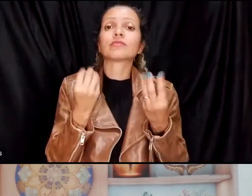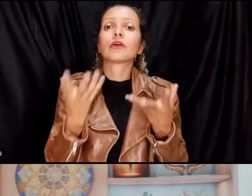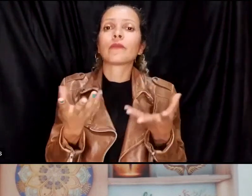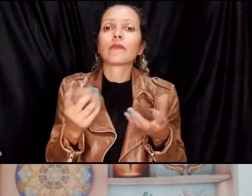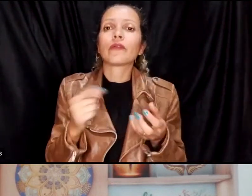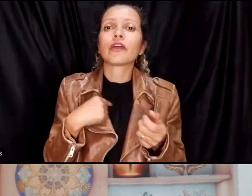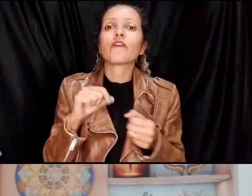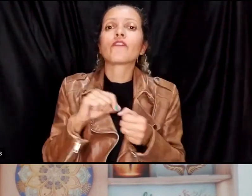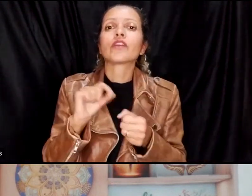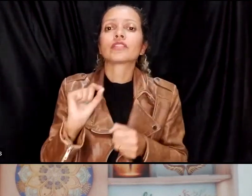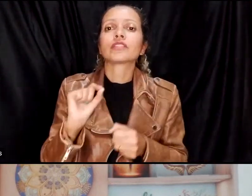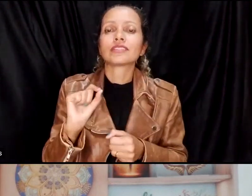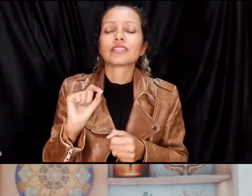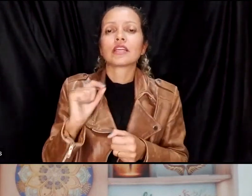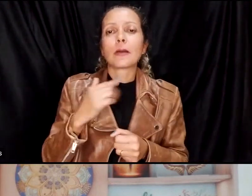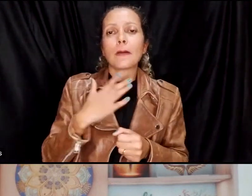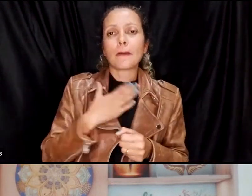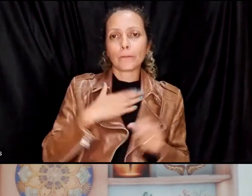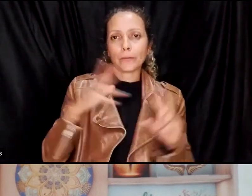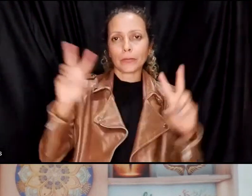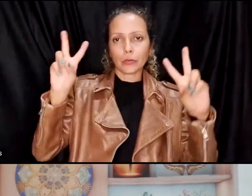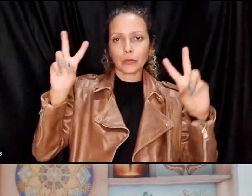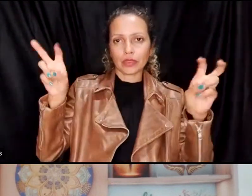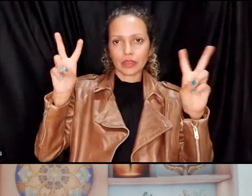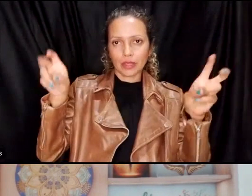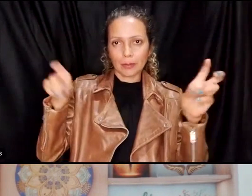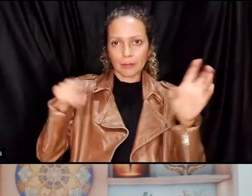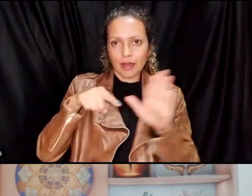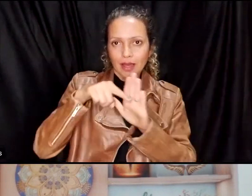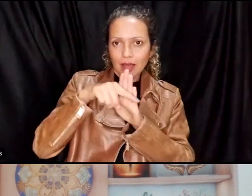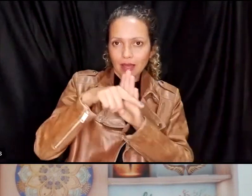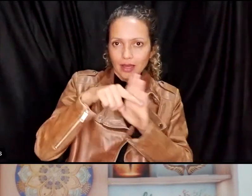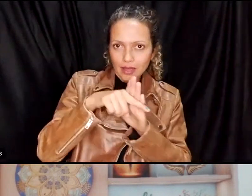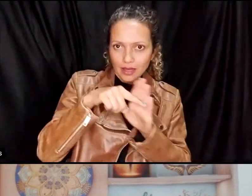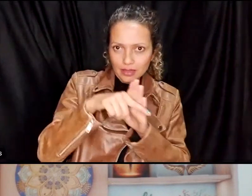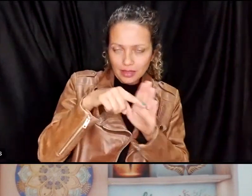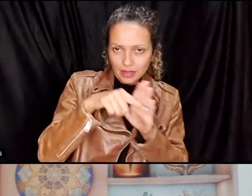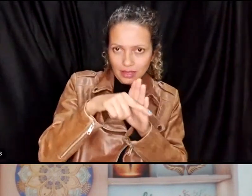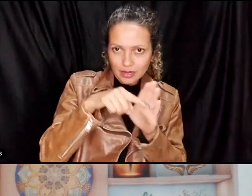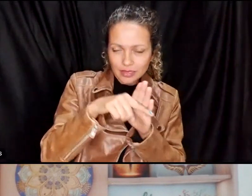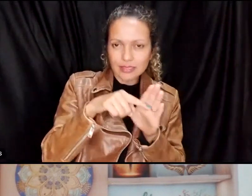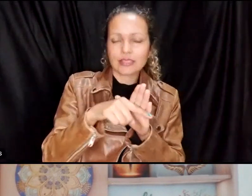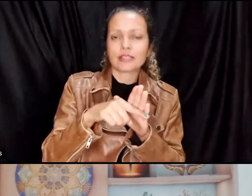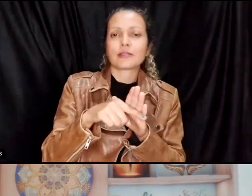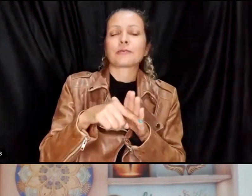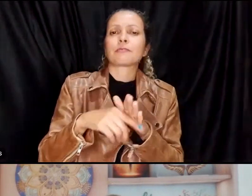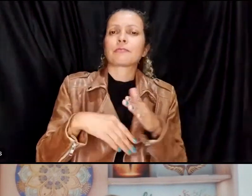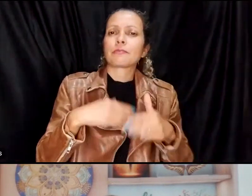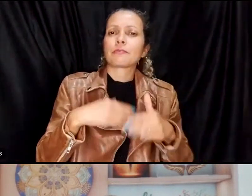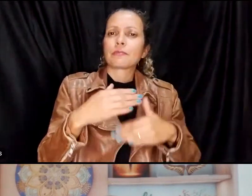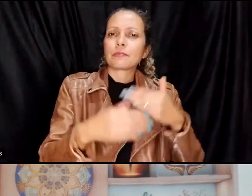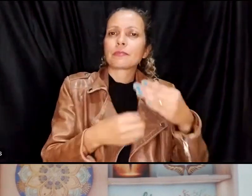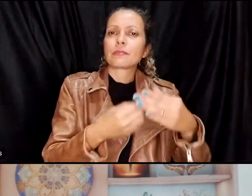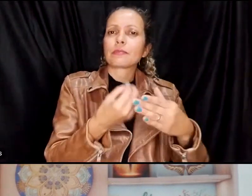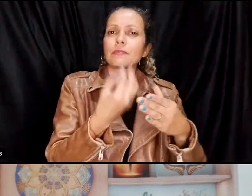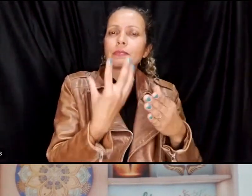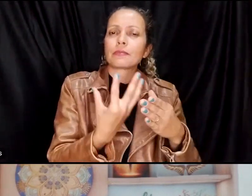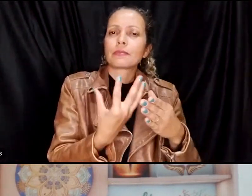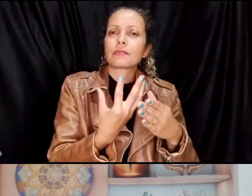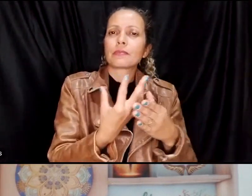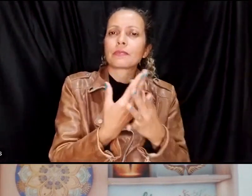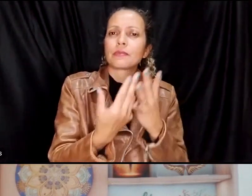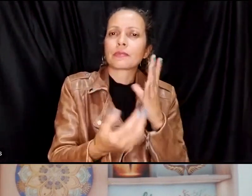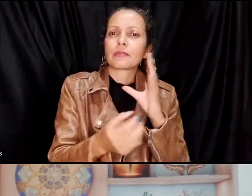tema é a análise da produção acadêmica online de três